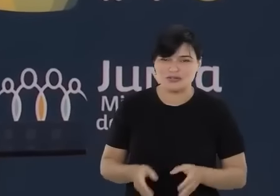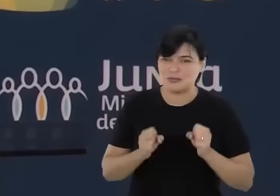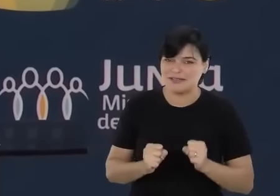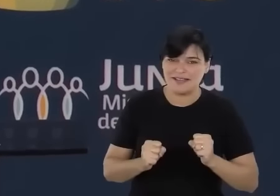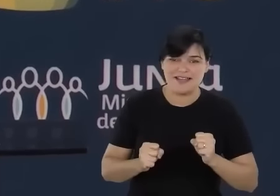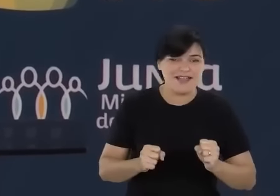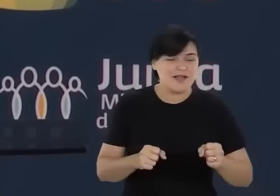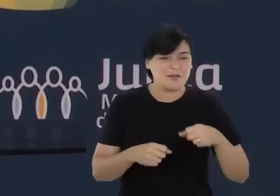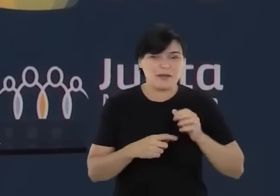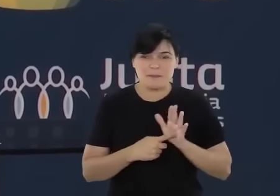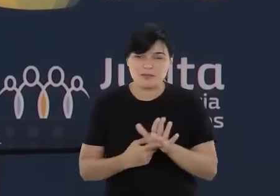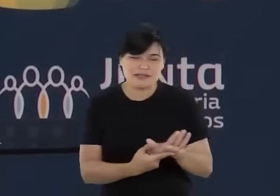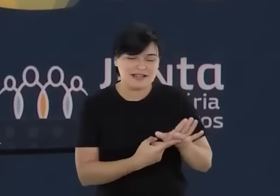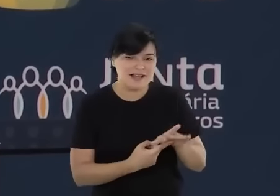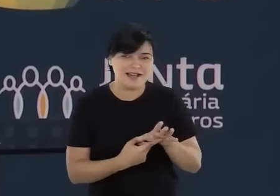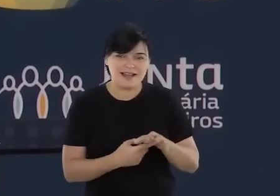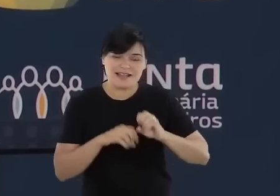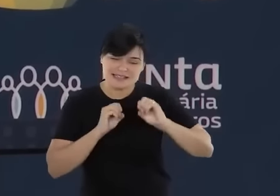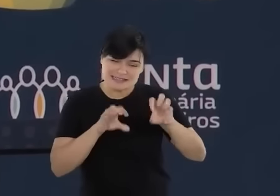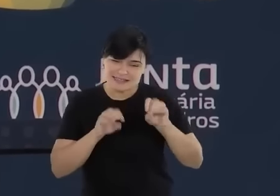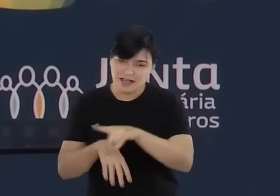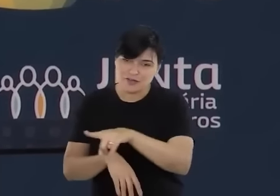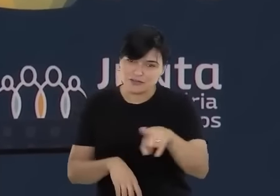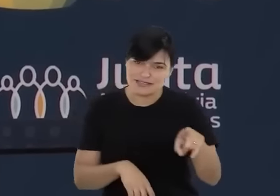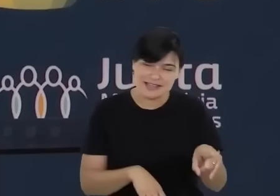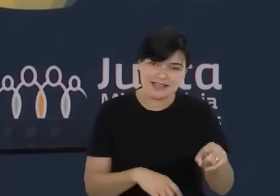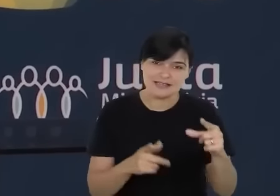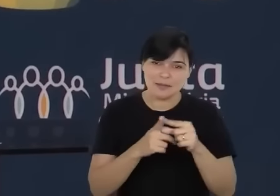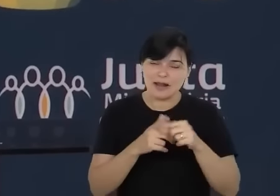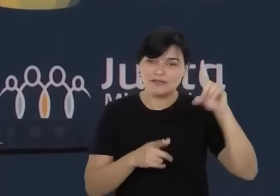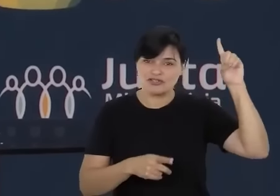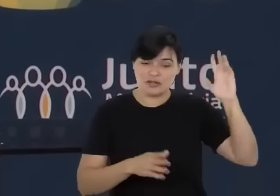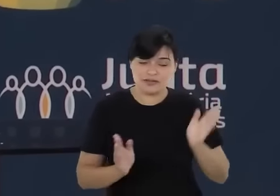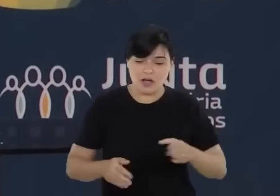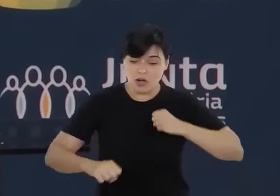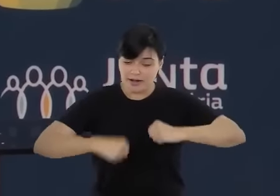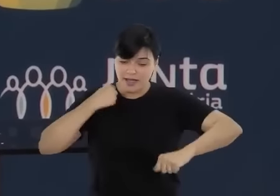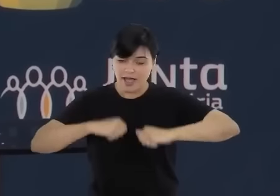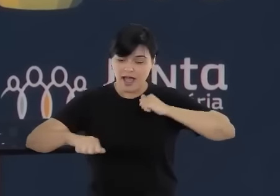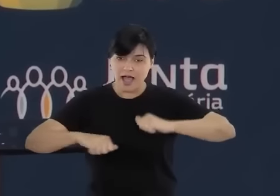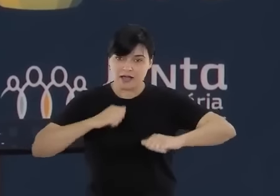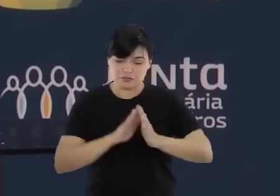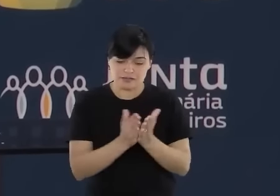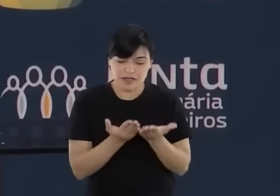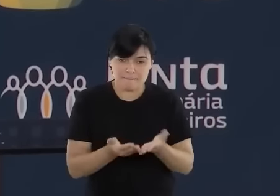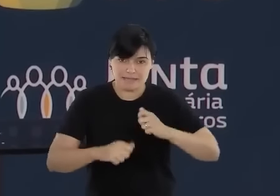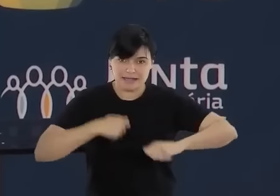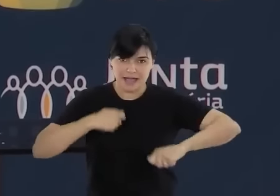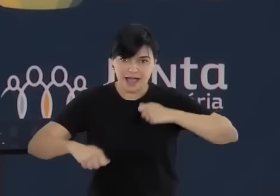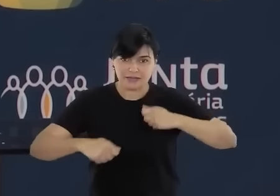Deus e eu peço a sua gentileza para abrir comigo a sua Bíblia no livro de Atos dos Apóstolos Capítulo